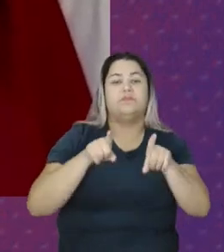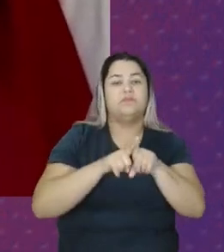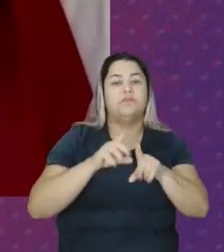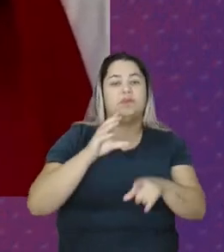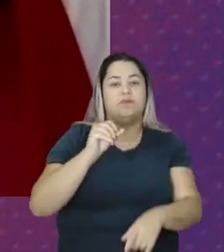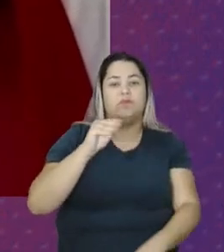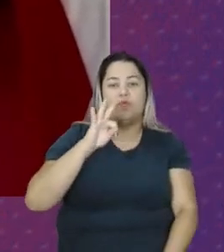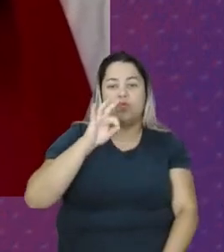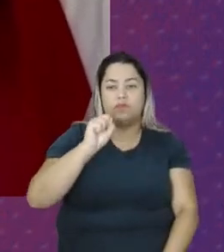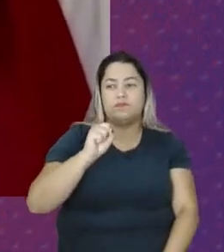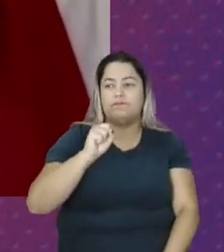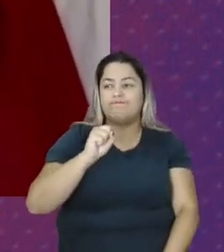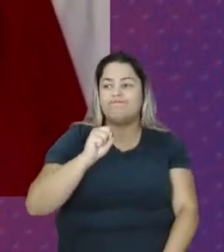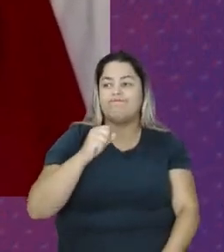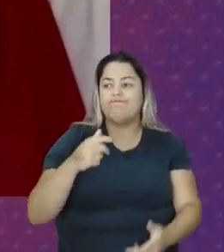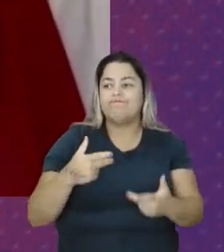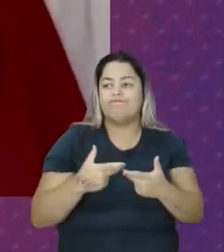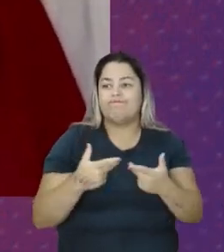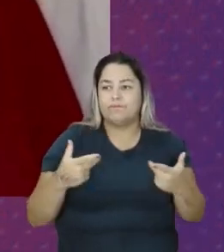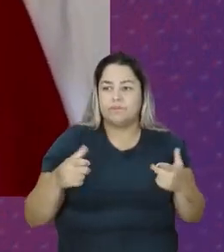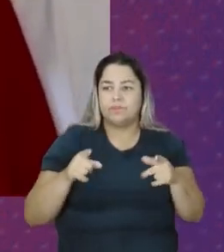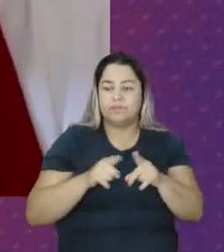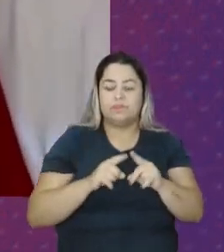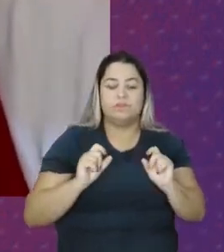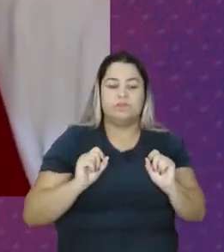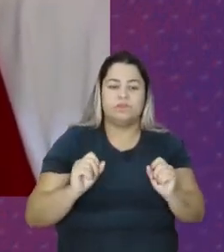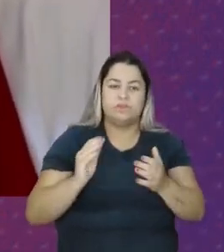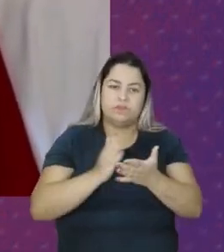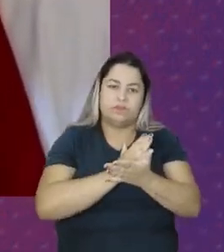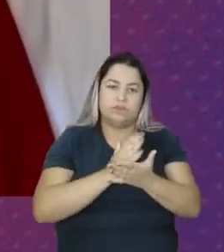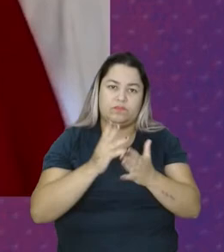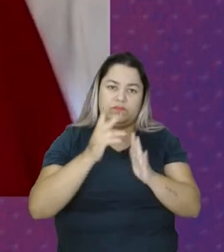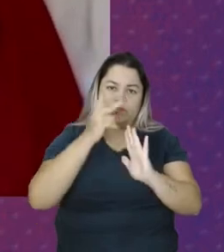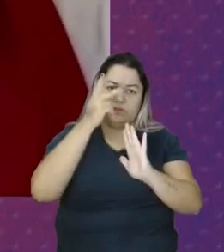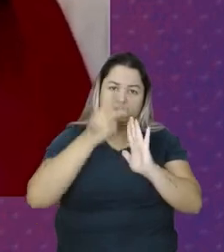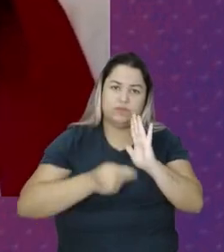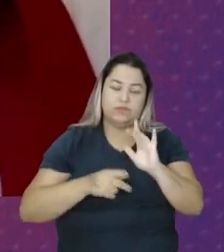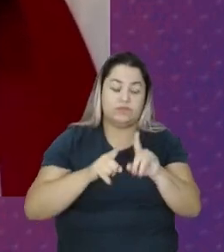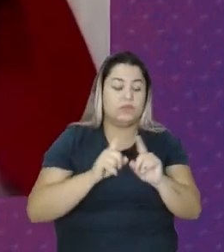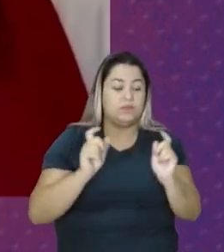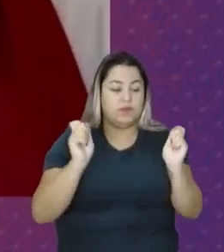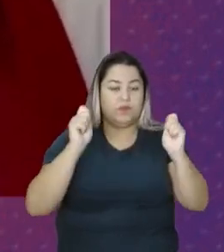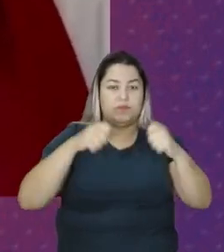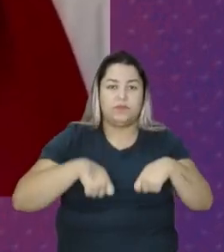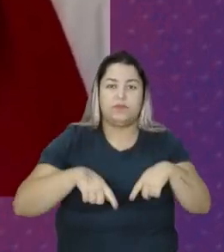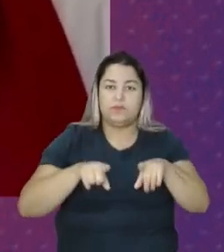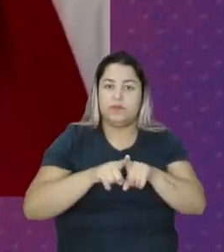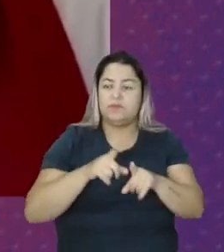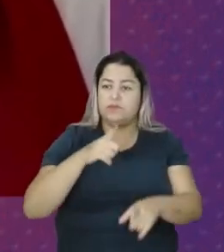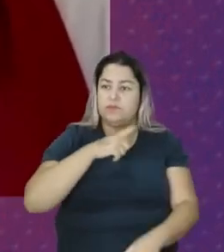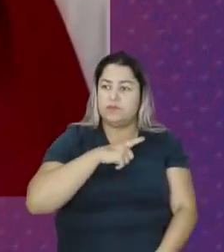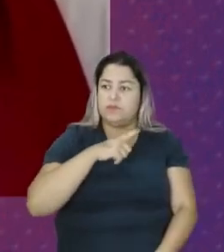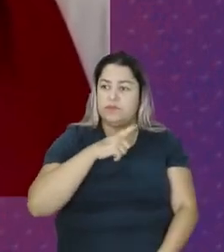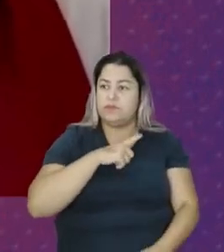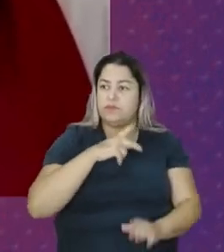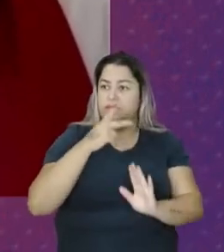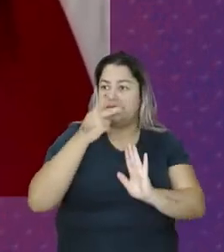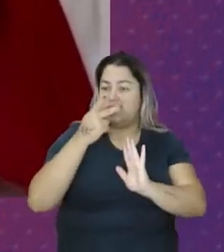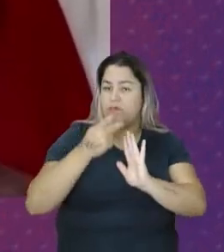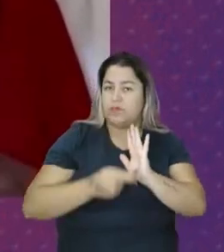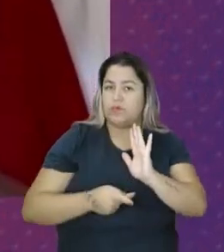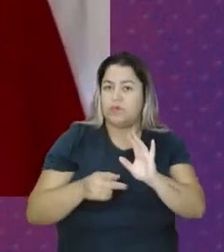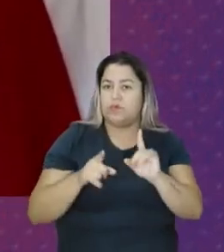cotas não pode ser uma coisa descasada com alguns projetos. Precisa ter. Nesse projeto, nós precisamos